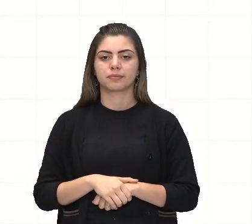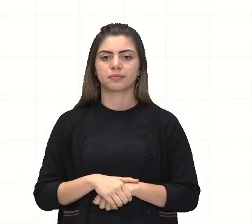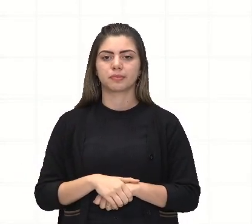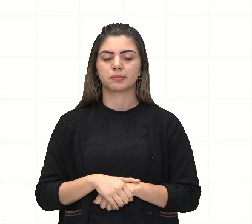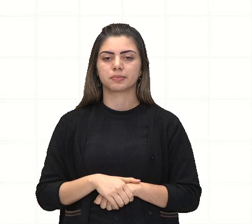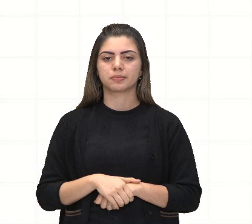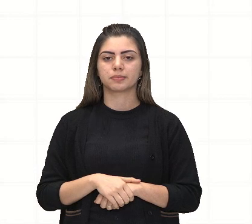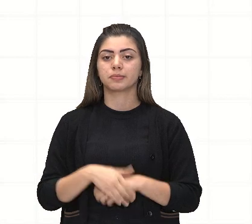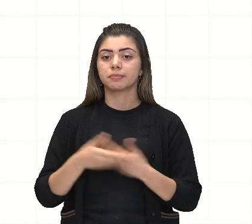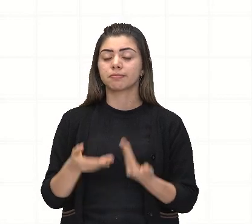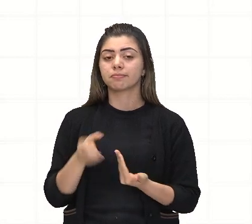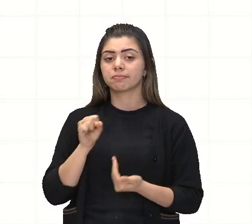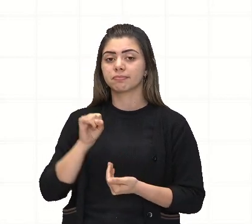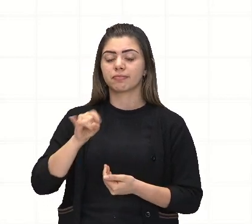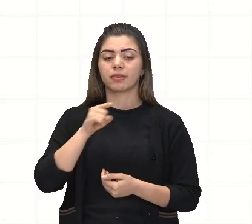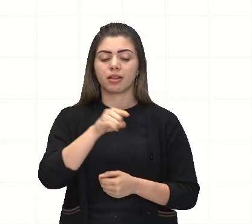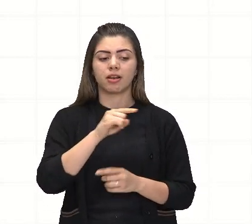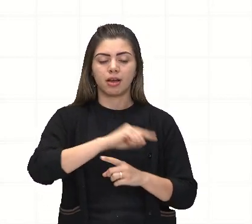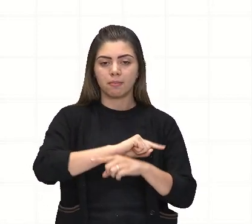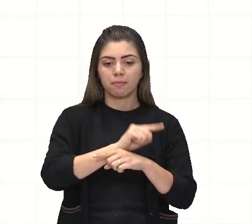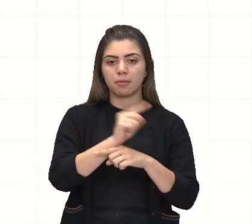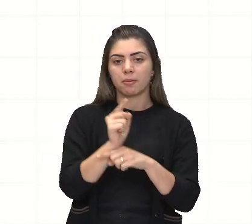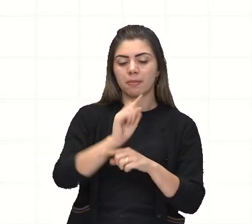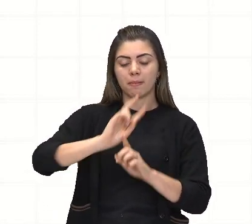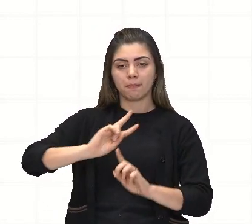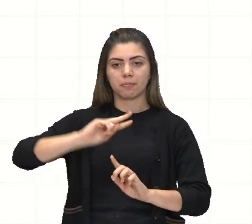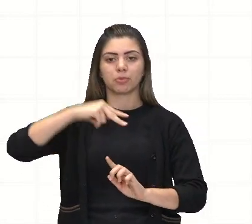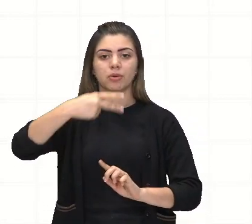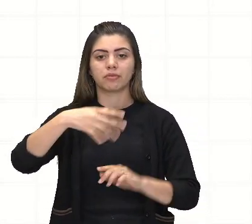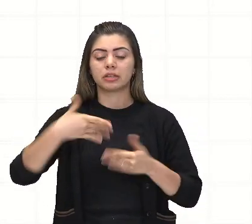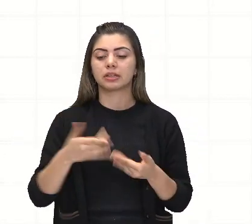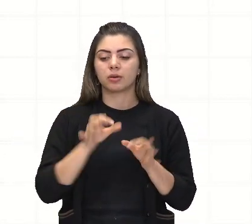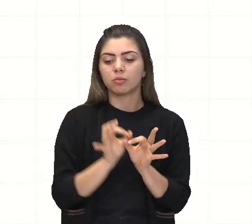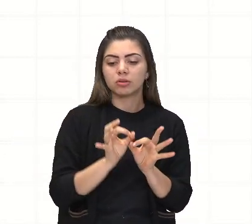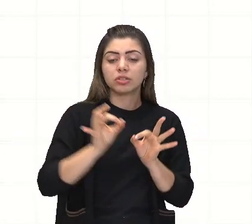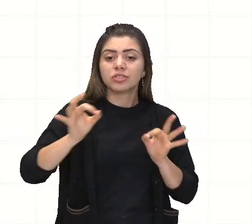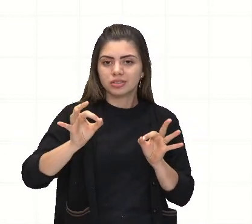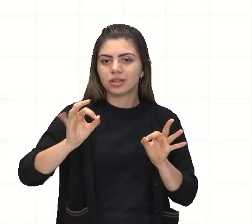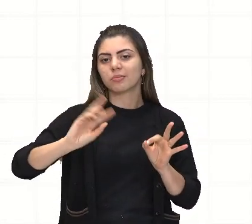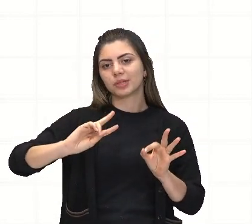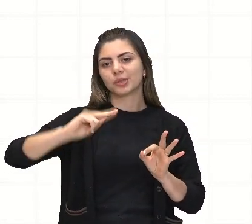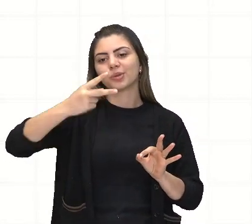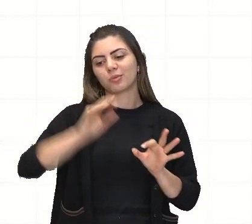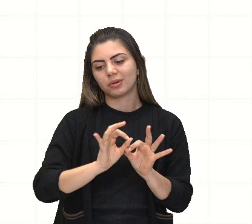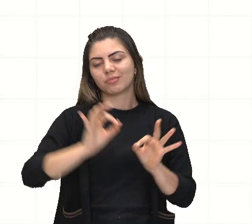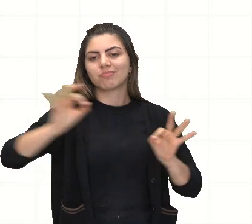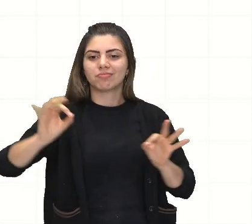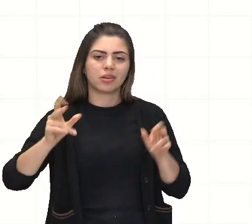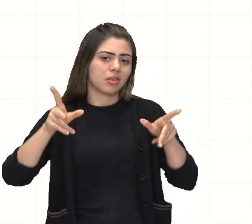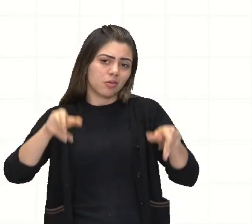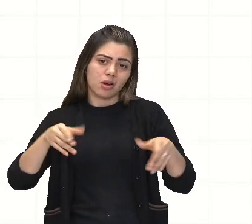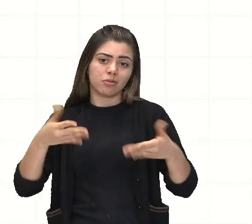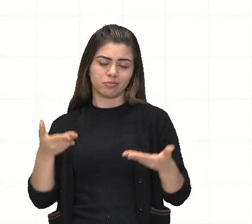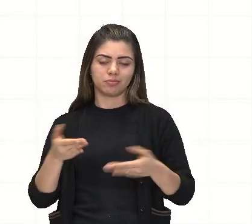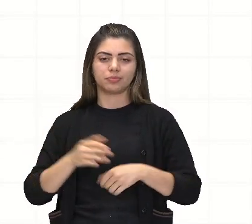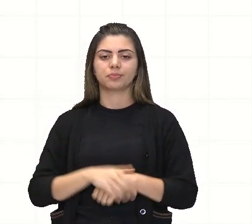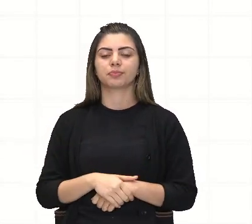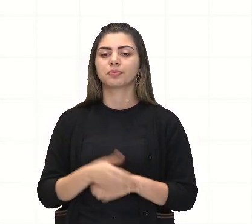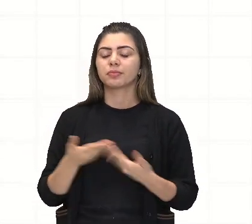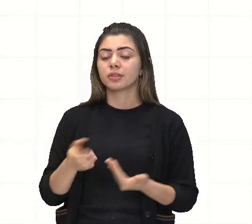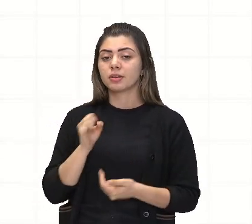se dobrarmos a velocidade, a distância percorrida também dobrará, olha. Então, se